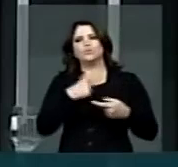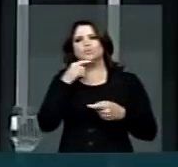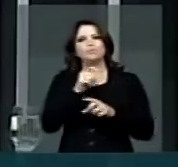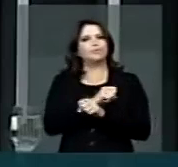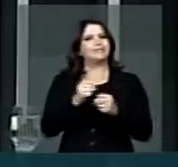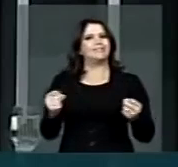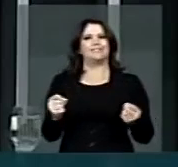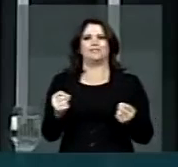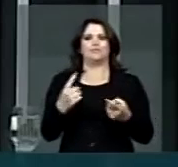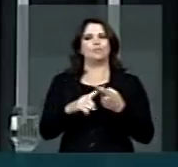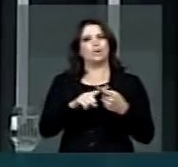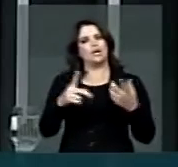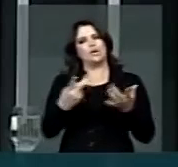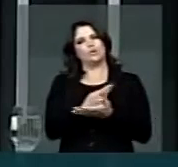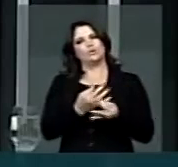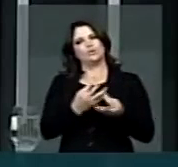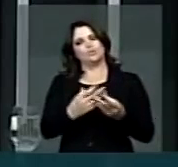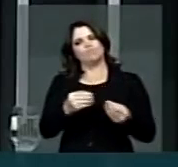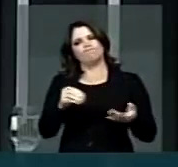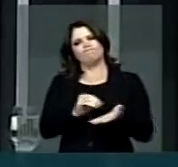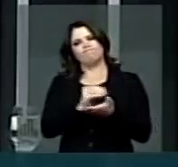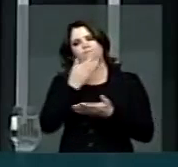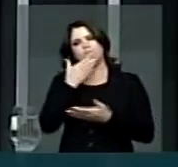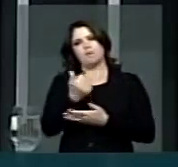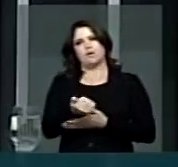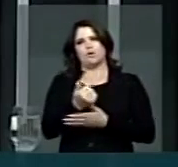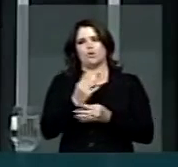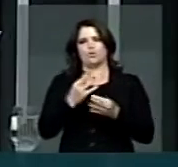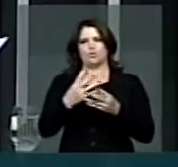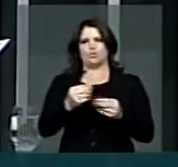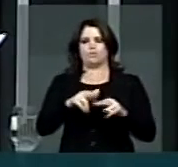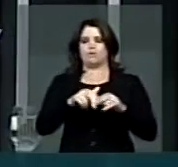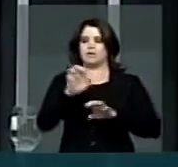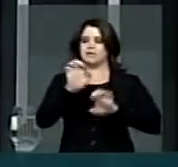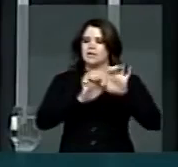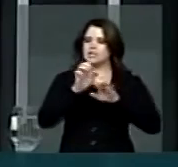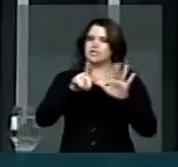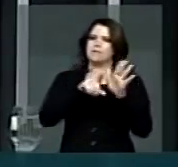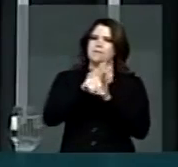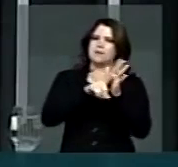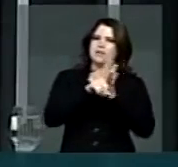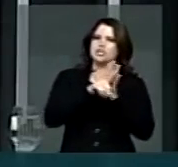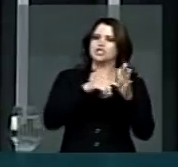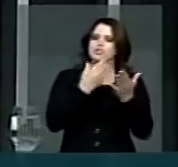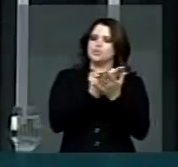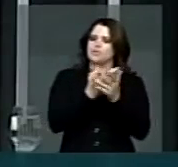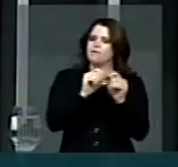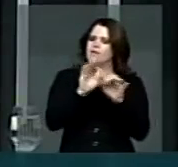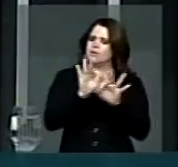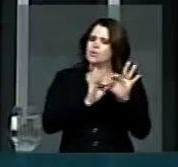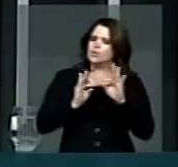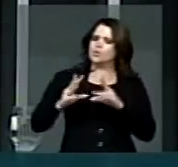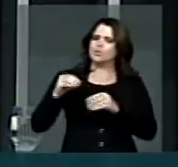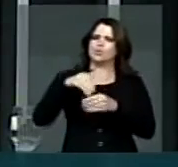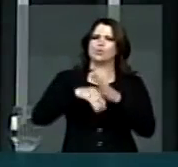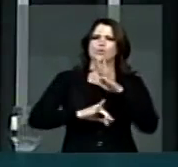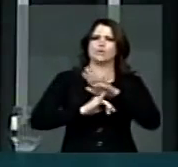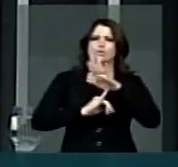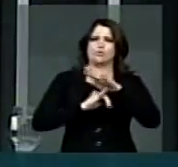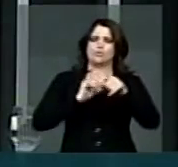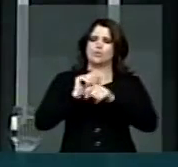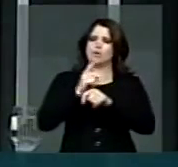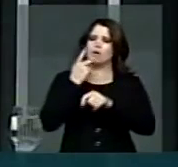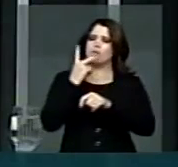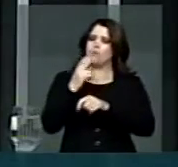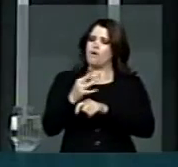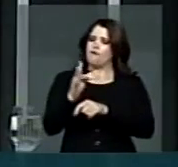país desde 2003. Pois as estatísticas, as pesquisas, os estudos realizados por instituições como a